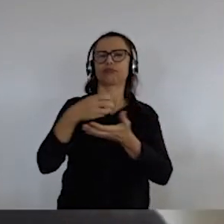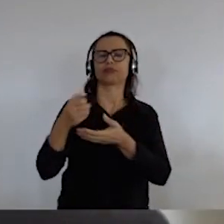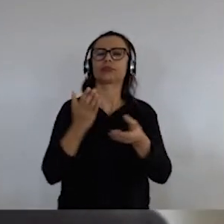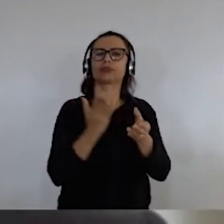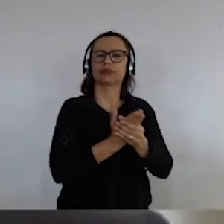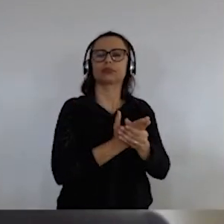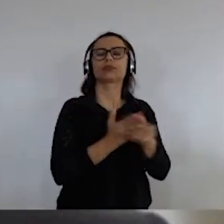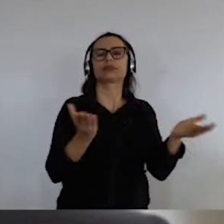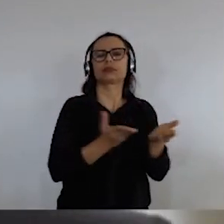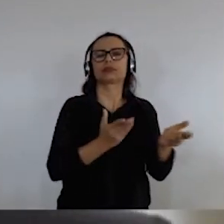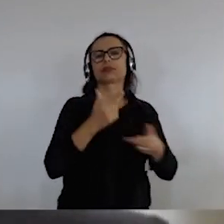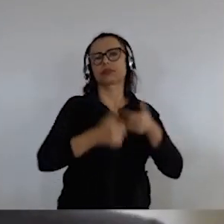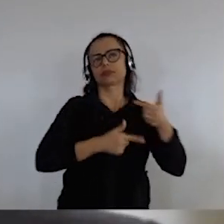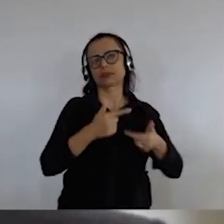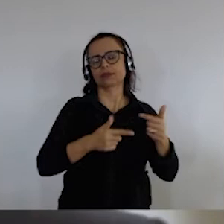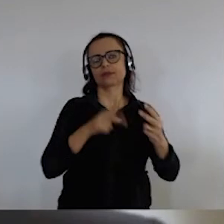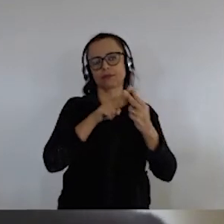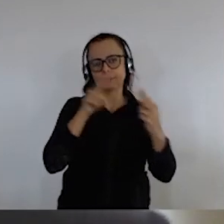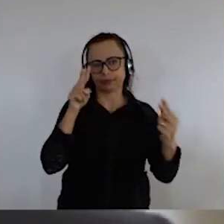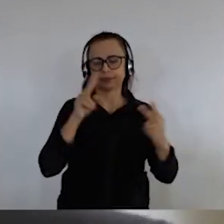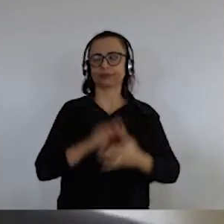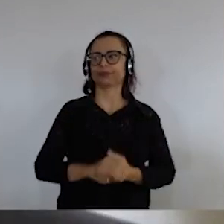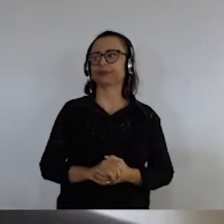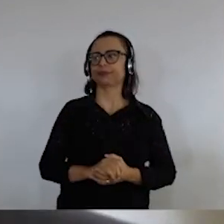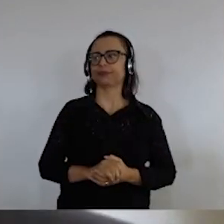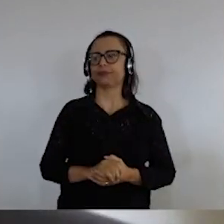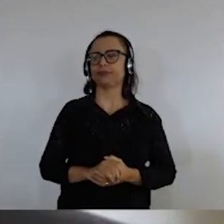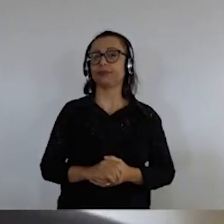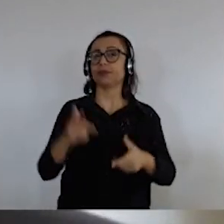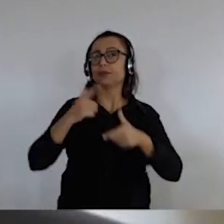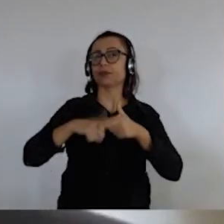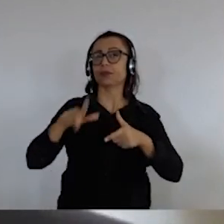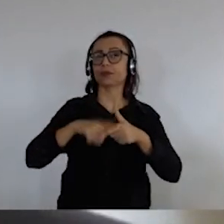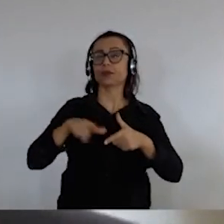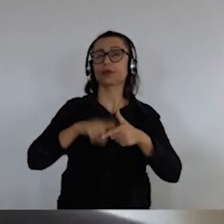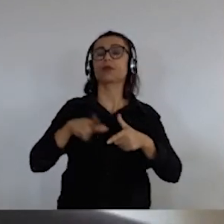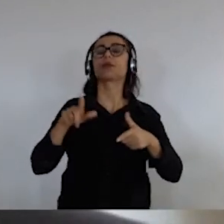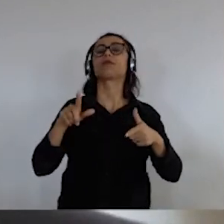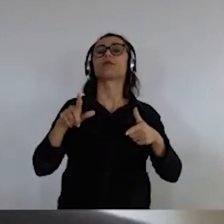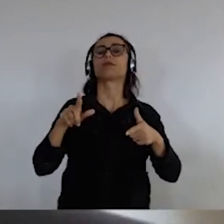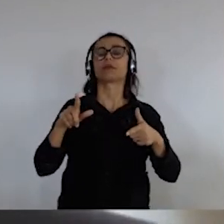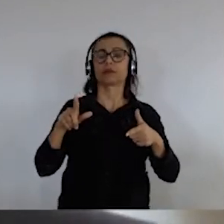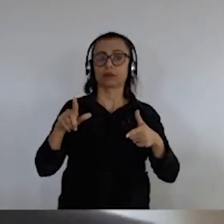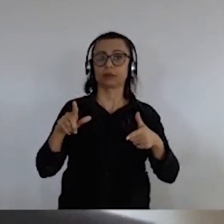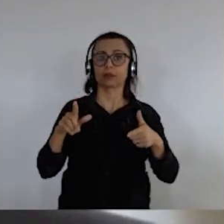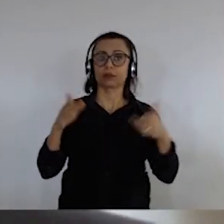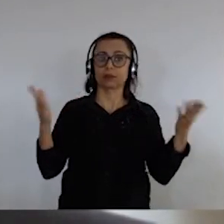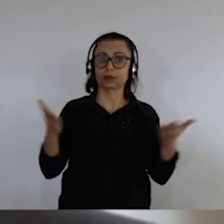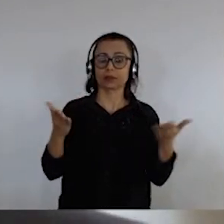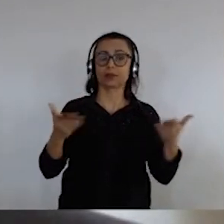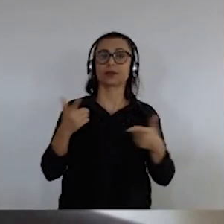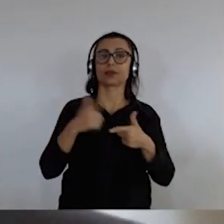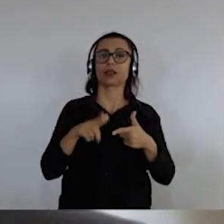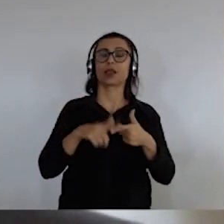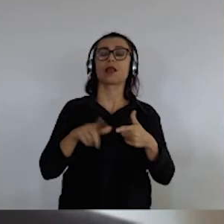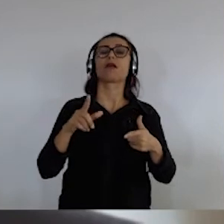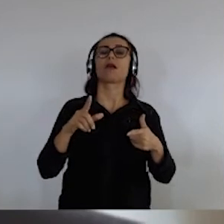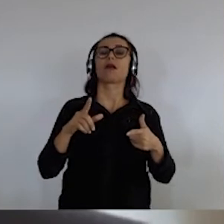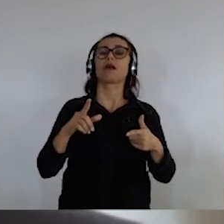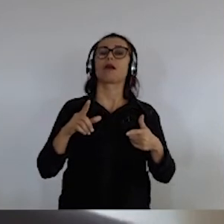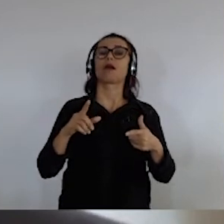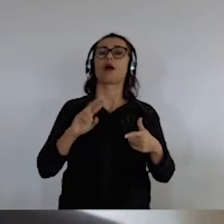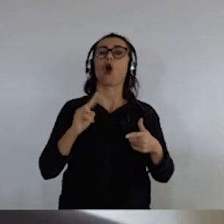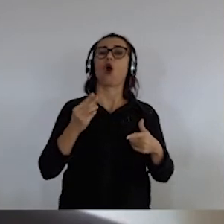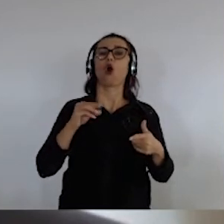anteriormente trabalhada em processos virtuais. O grande problema que surgiu nessa questão de home office foi a